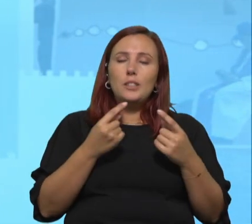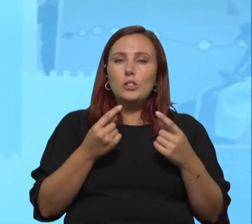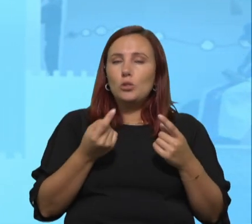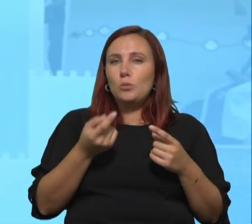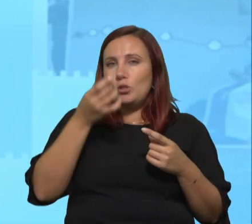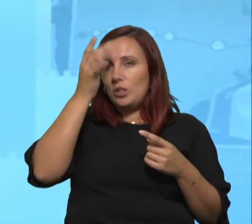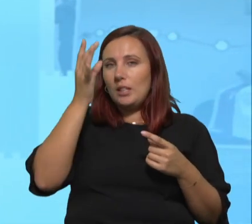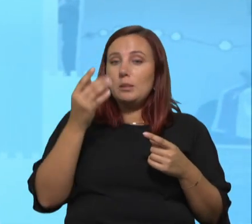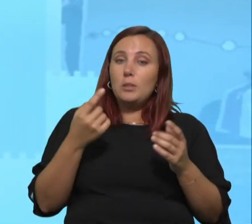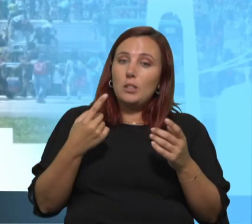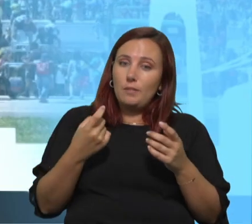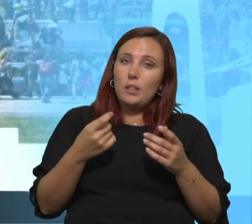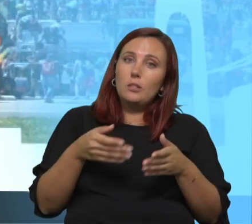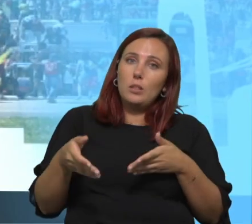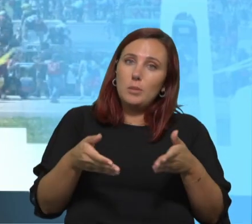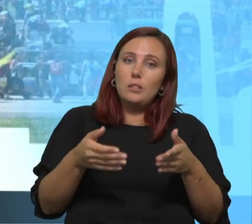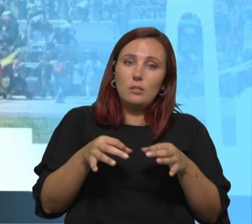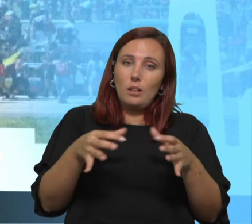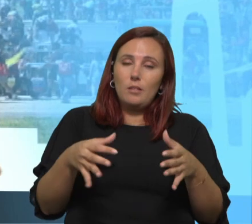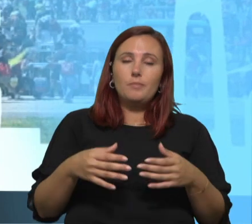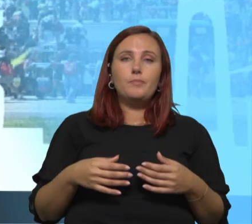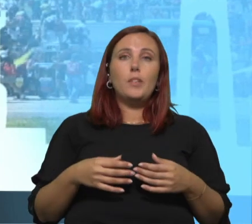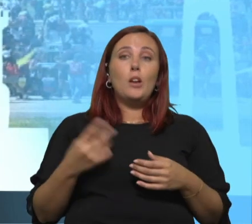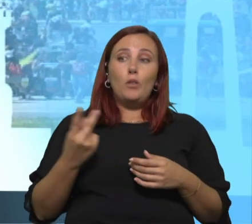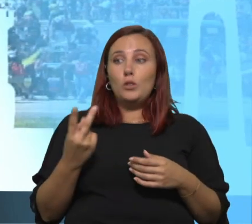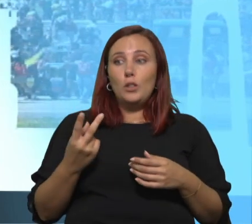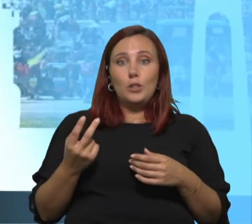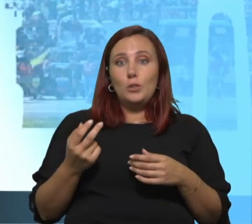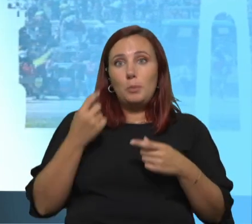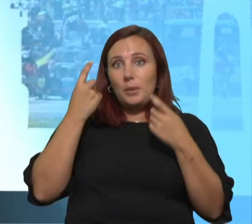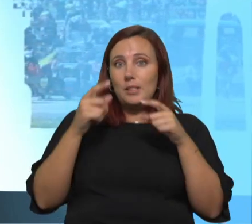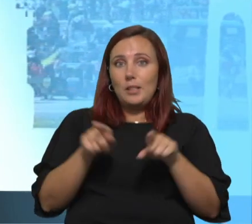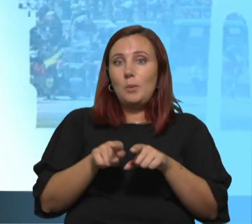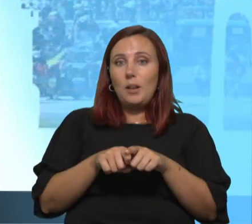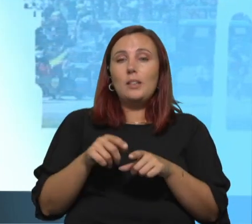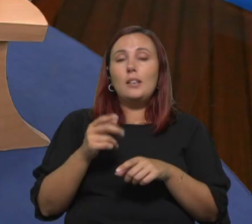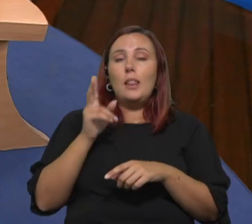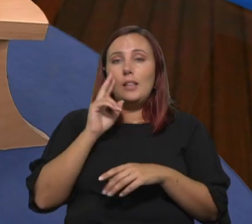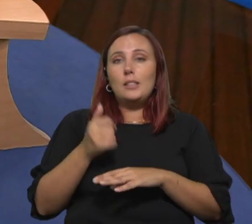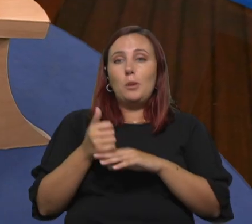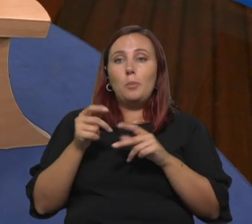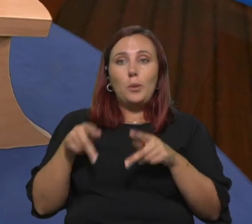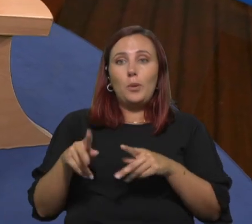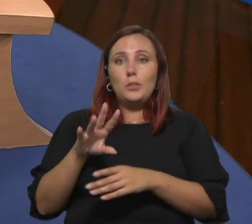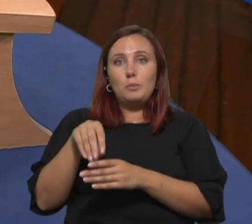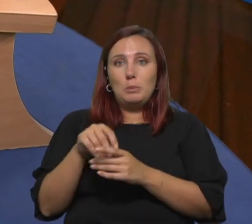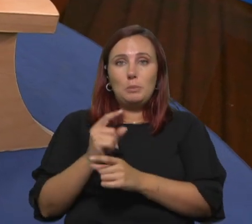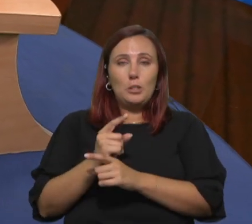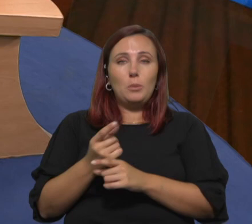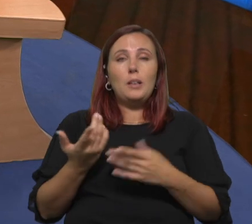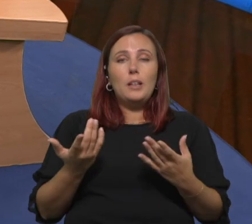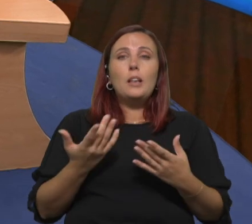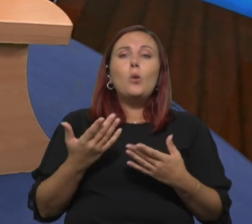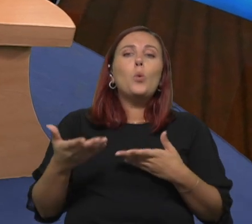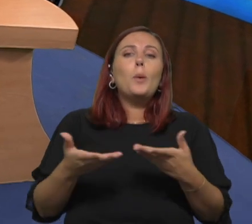temos que fazer. É esse caminho que está a ser feito, como aliás, vocês estão em sintonia, não é? Fazem parte da mesma direção pedagógica. Acredito, como é que está a ser